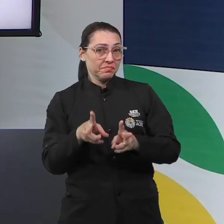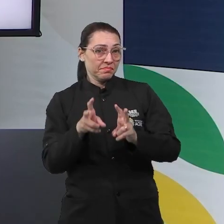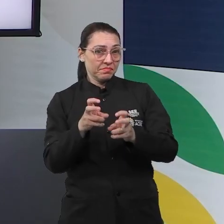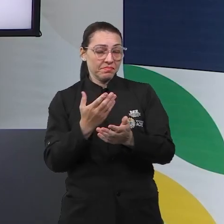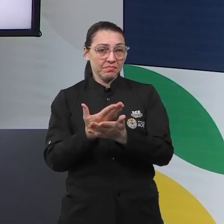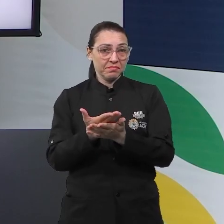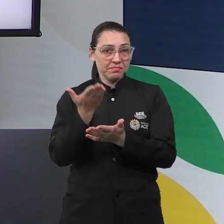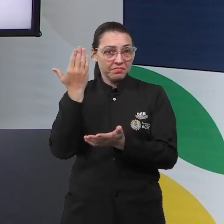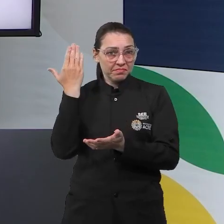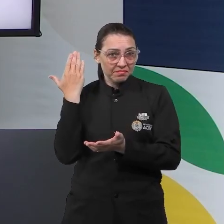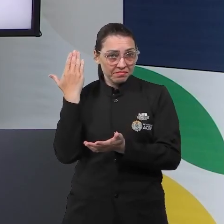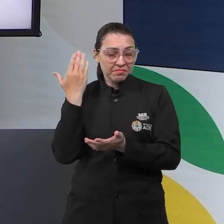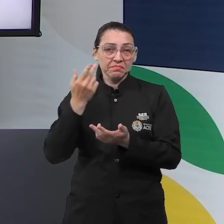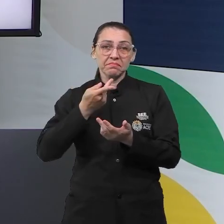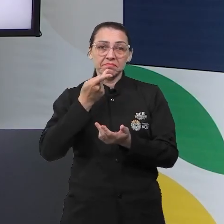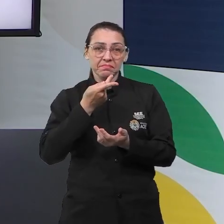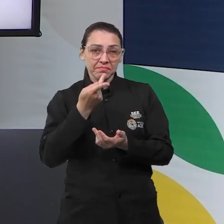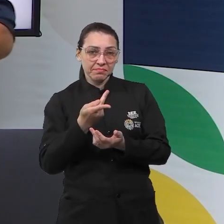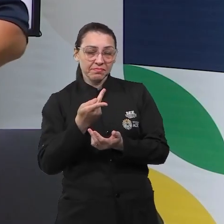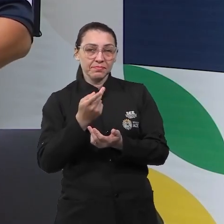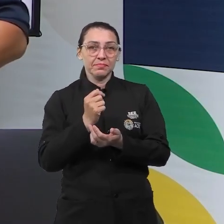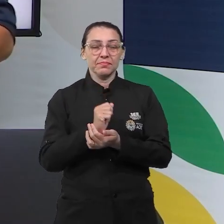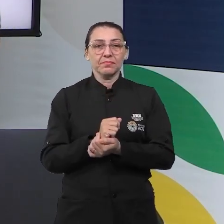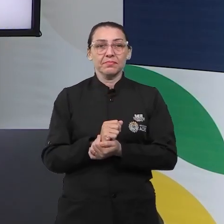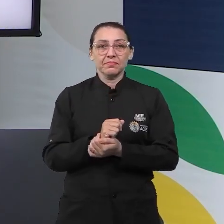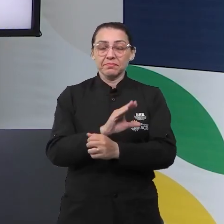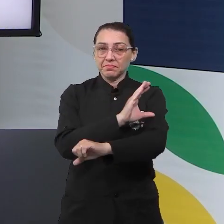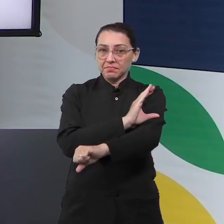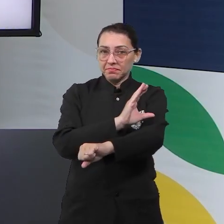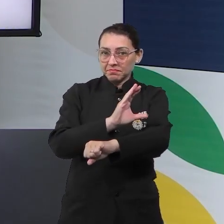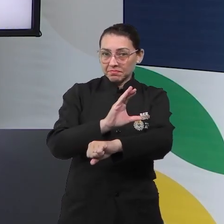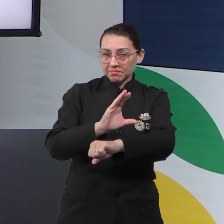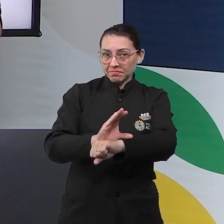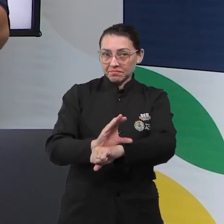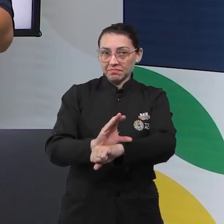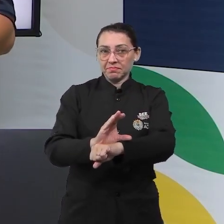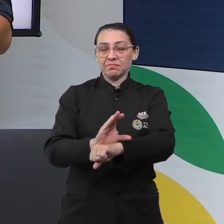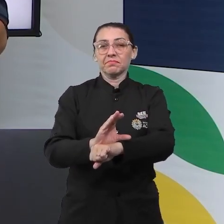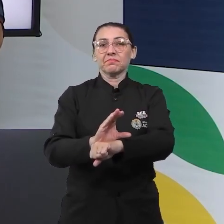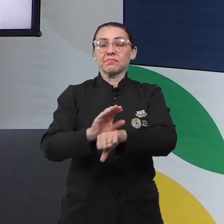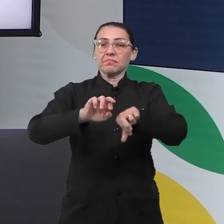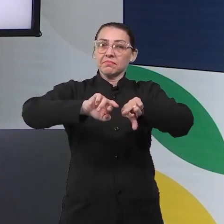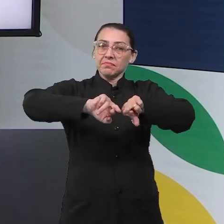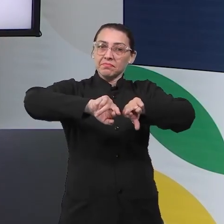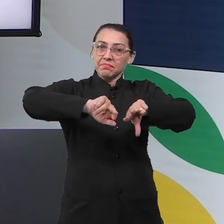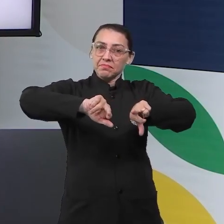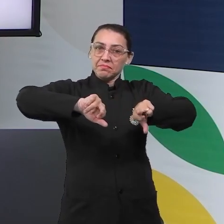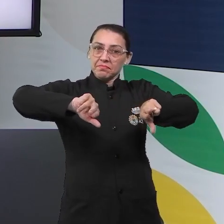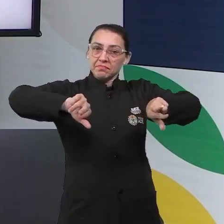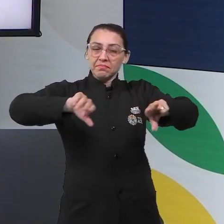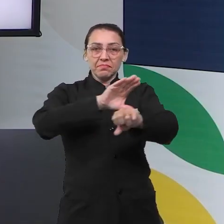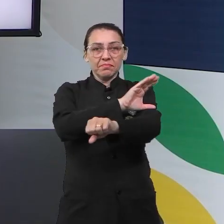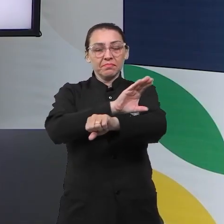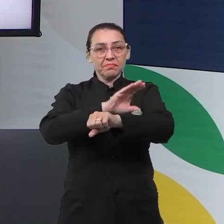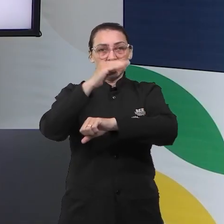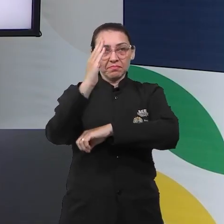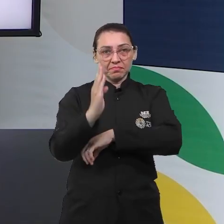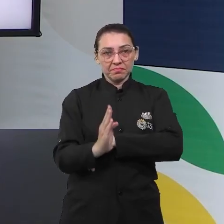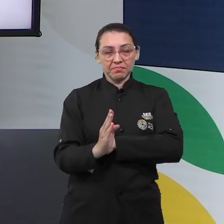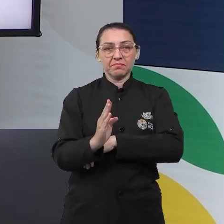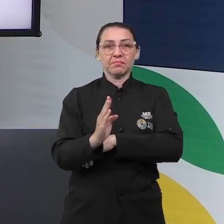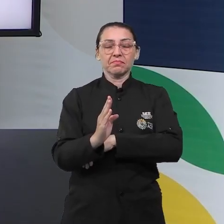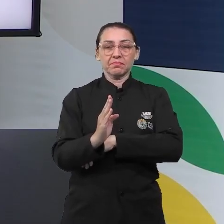aula anterior nós estávamos falando exatamente sobre cultura, multiculturalismo, o quanto o Brasil é um